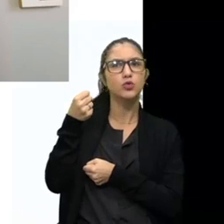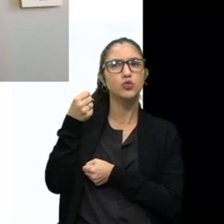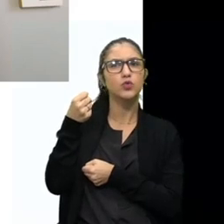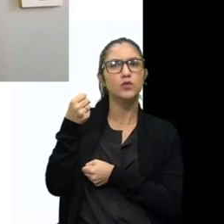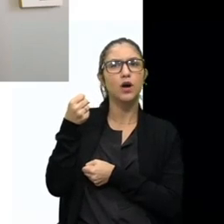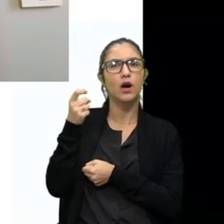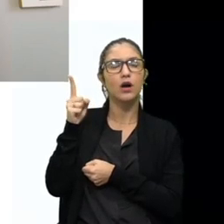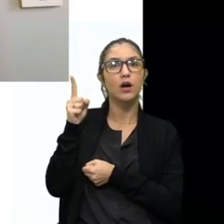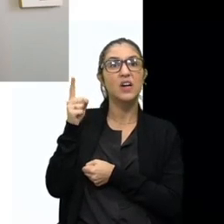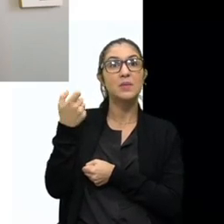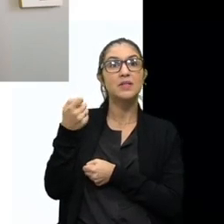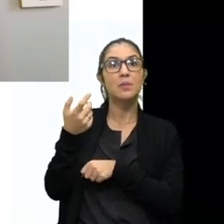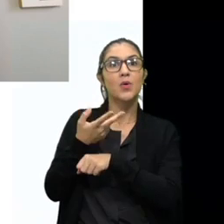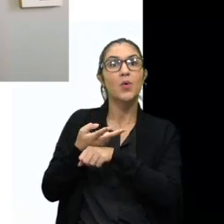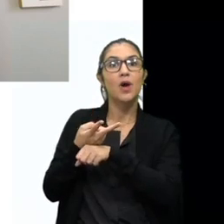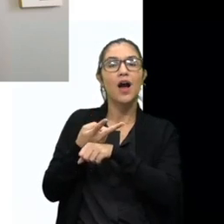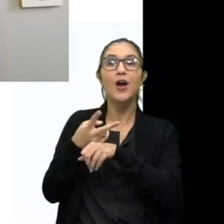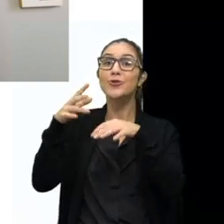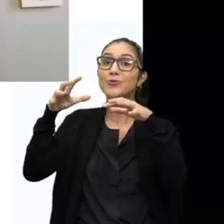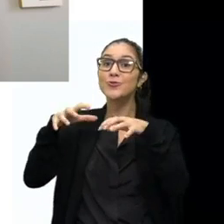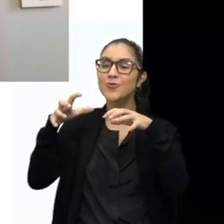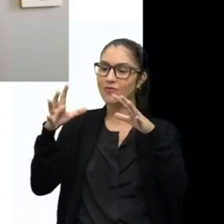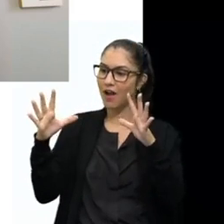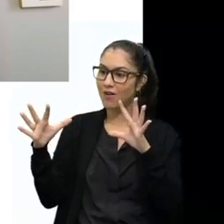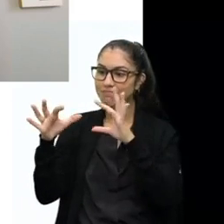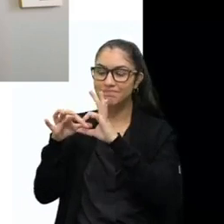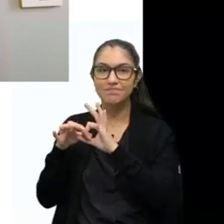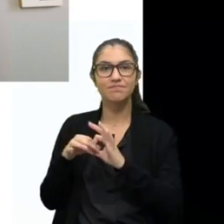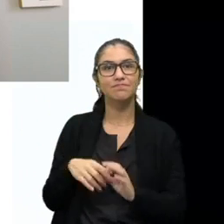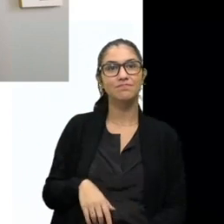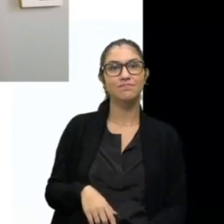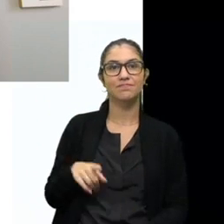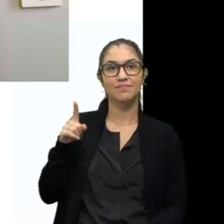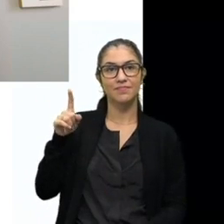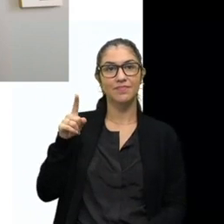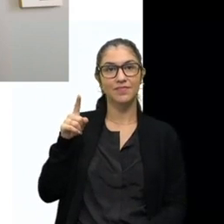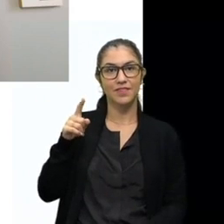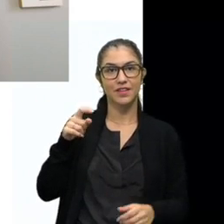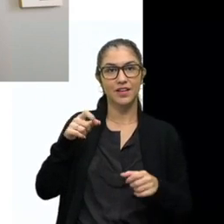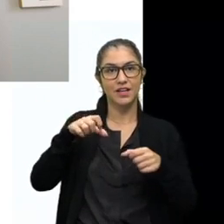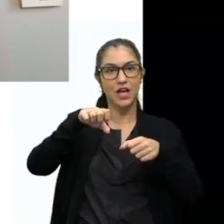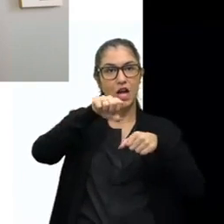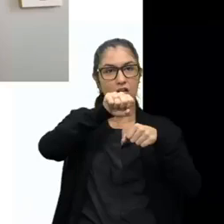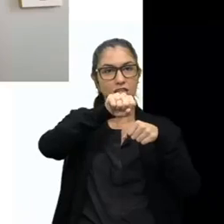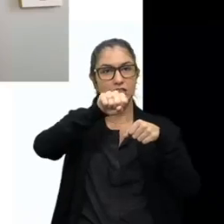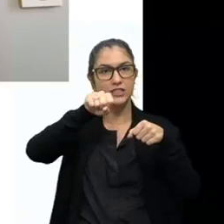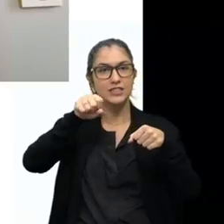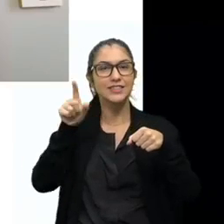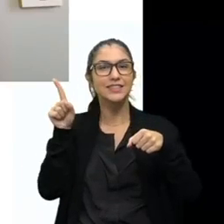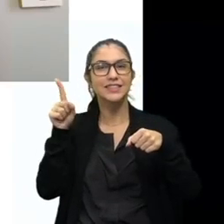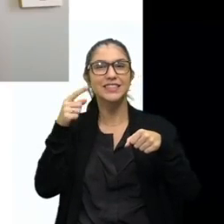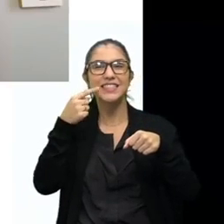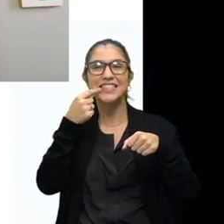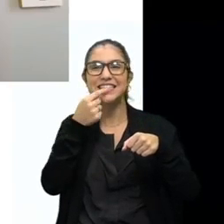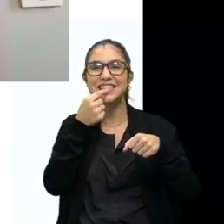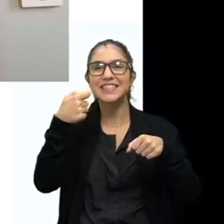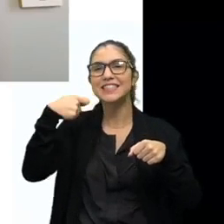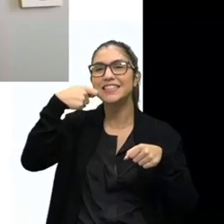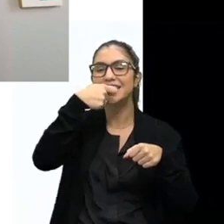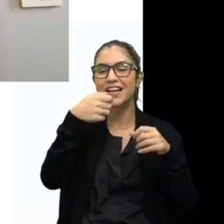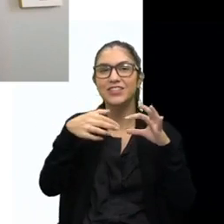Então, eu tenho que procurar a chuva. Tá? Escova com pasta de dente, então eu procuro os